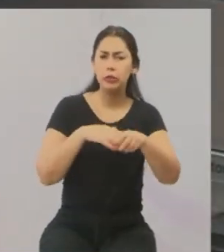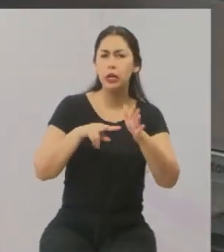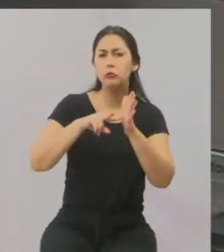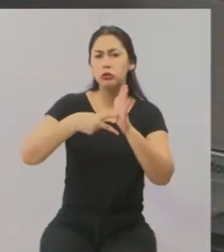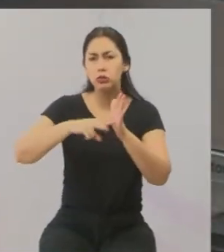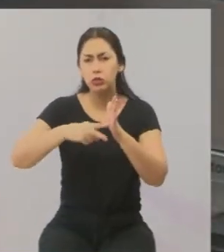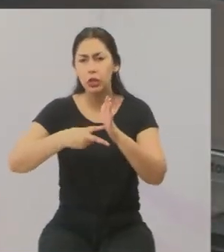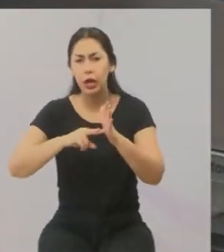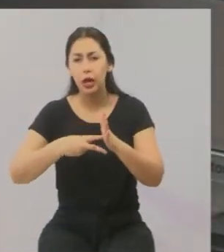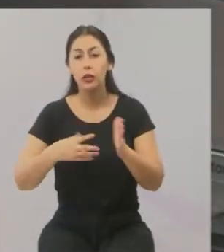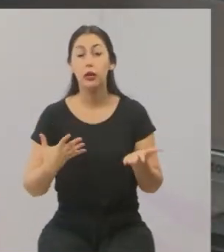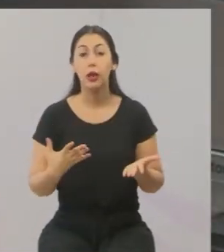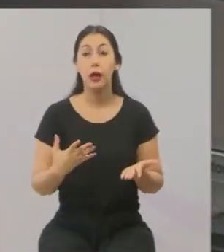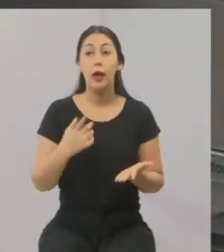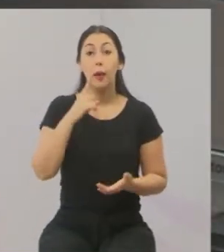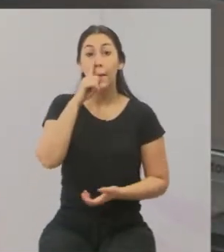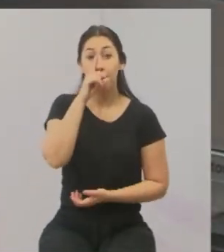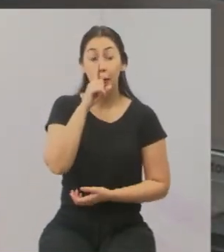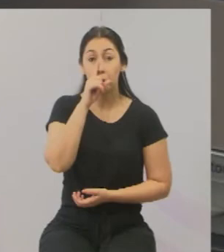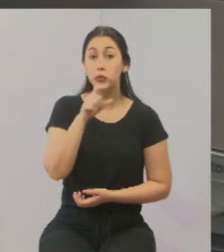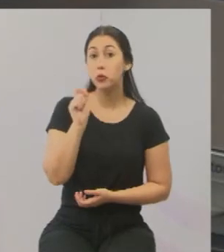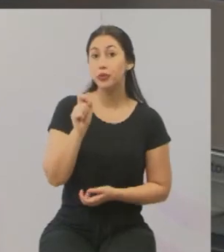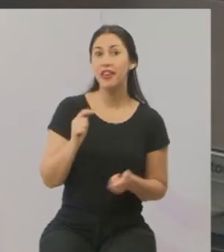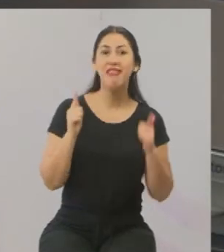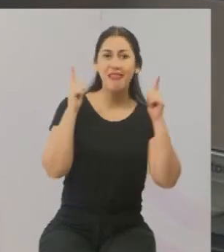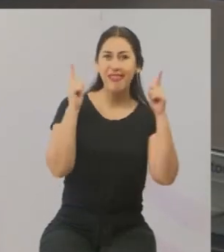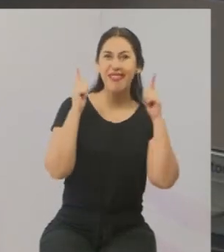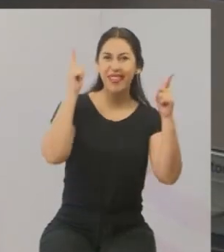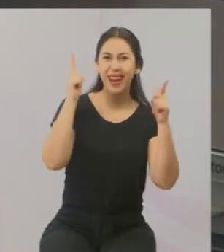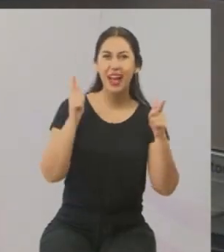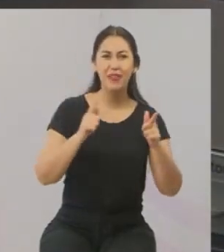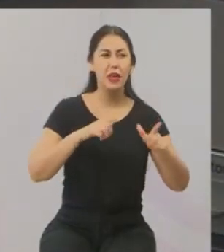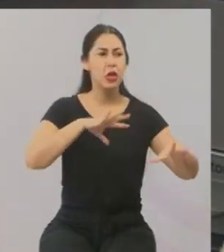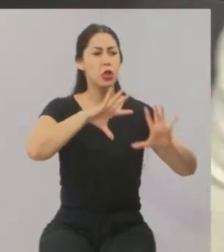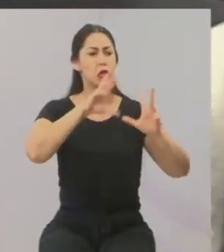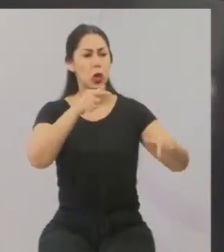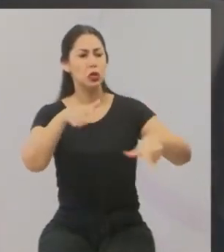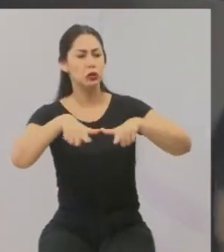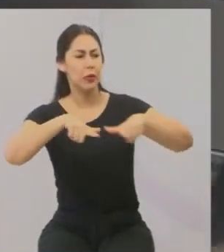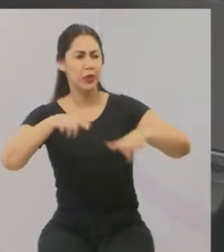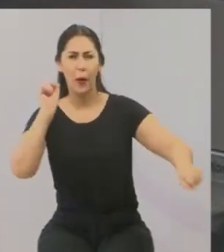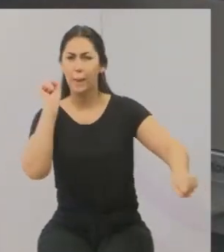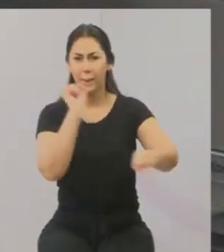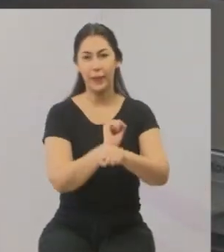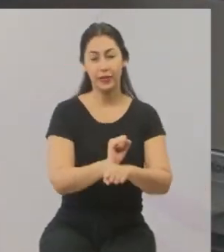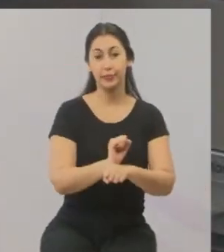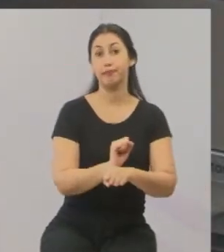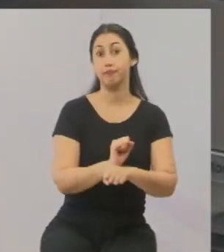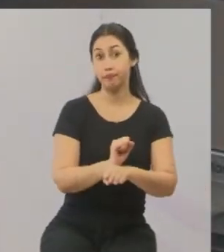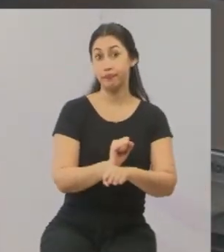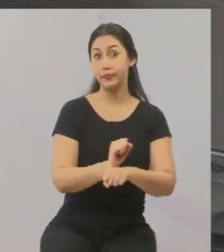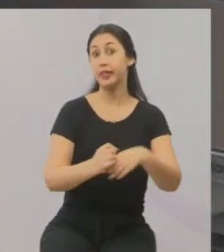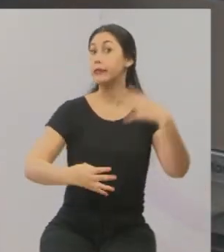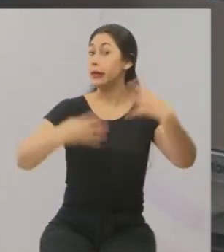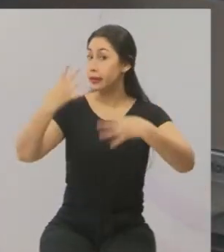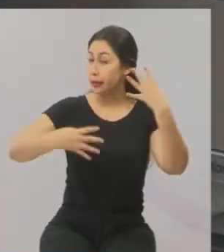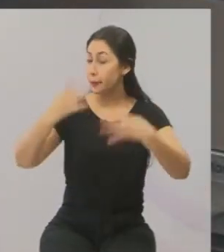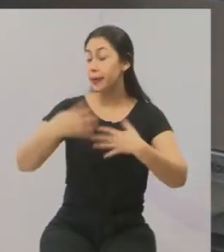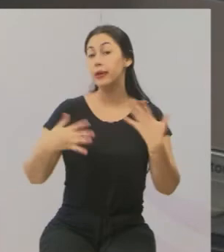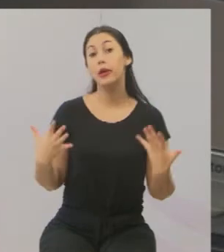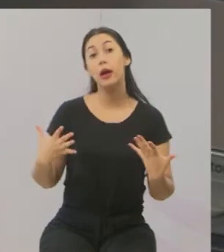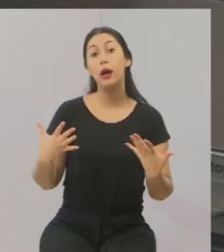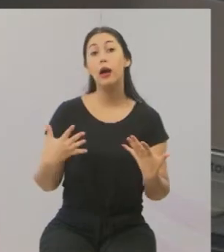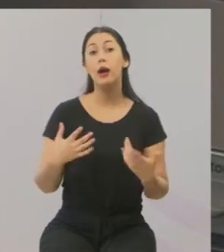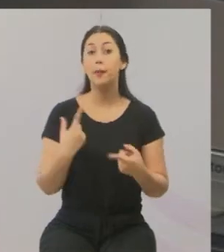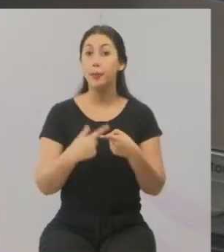desse trabalhador, corre risco de estar parando as atividades e prejudicar em torno de 230 mil pessoas aqui na nossa cidade devido